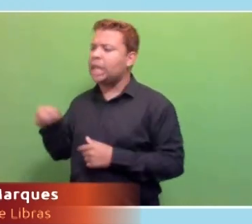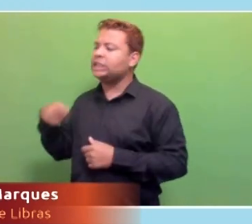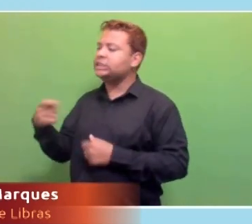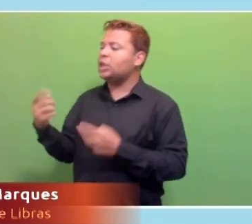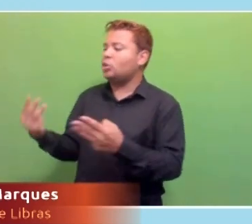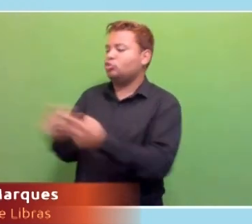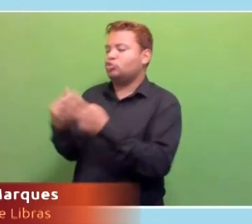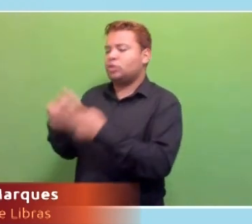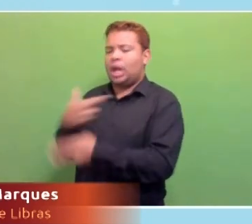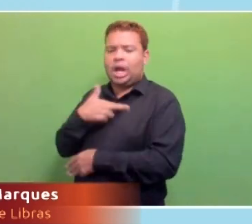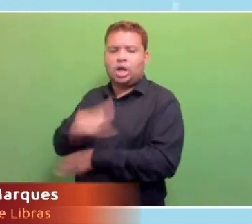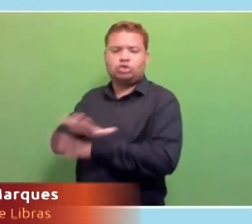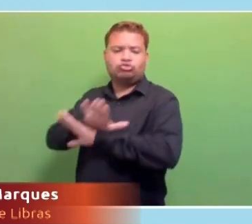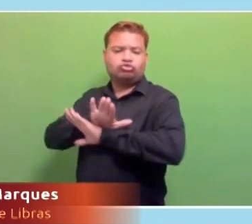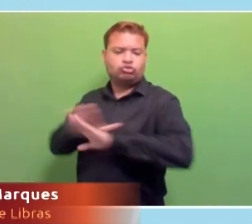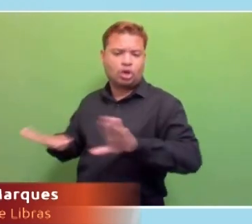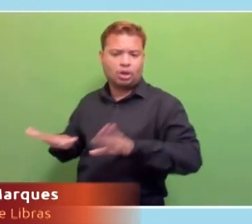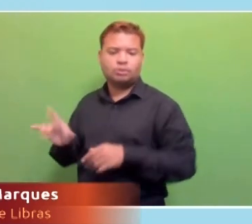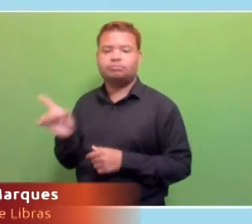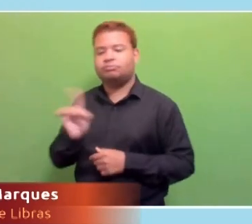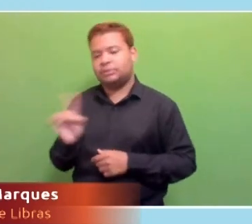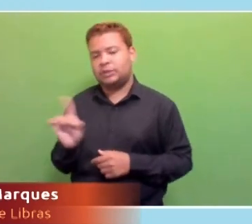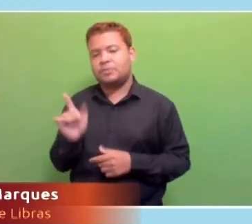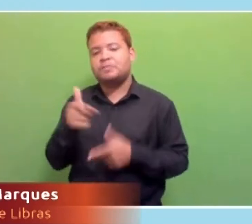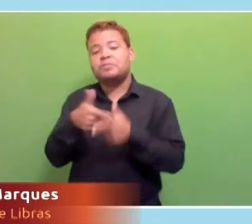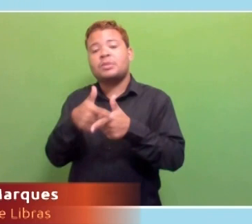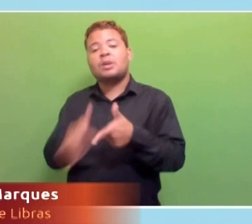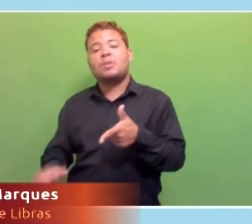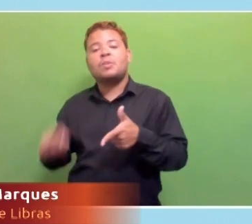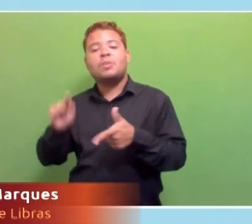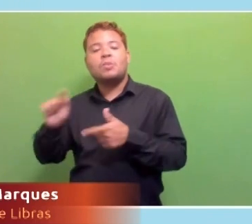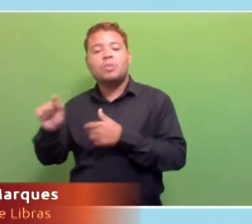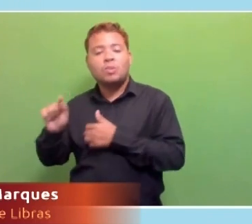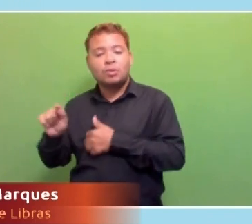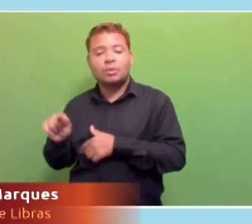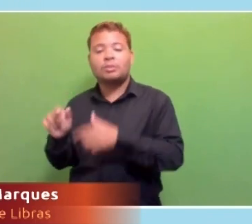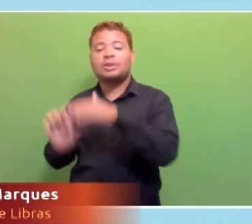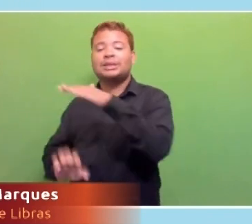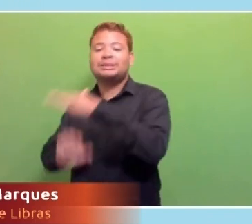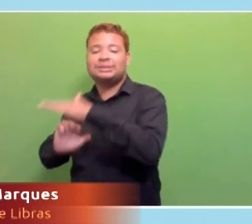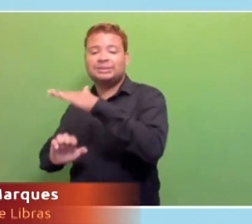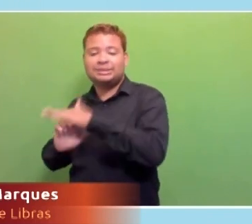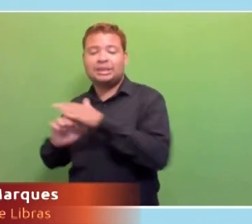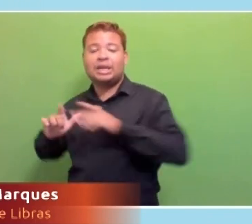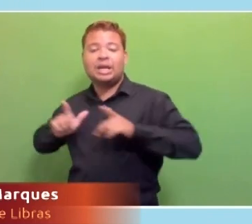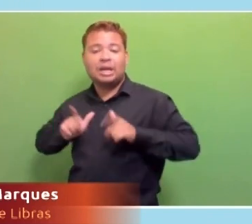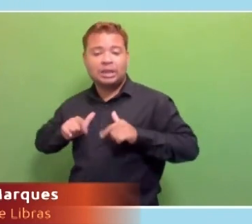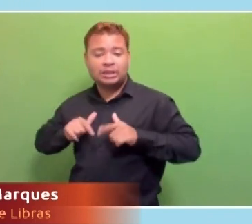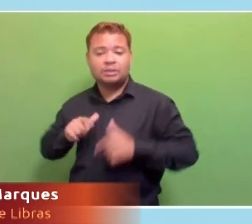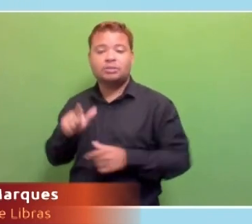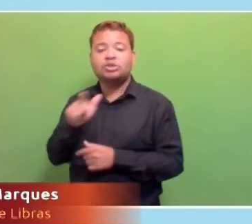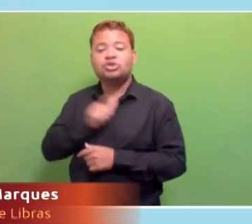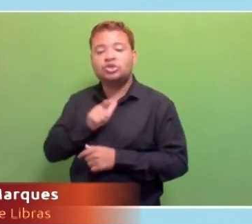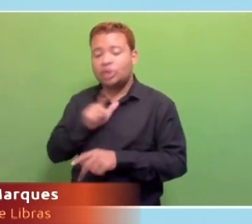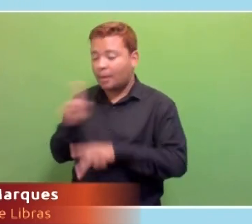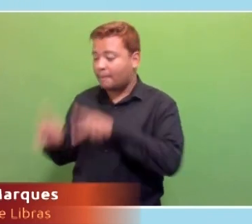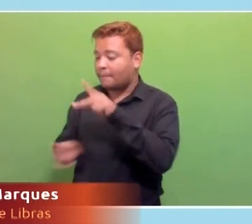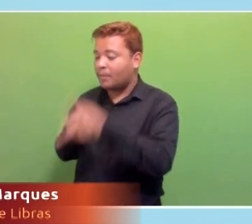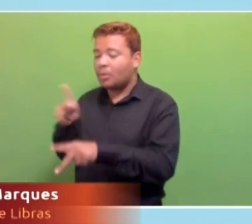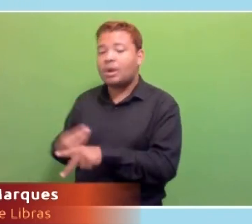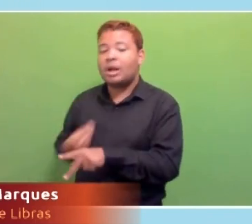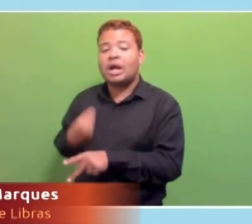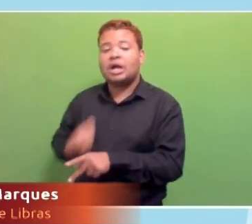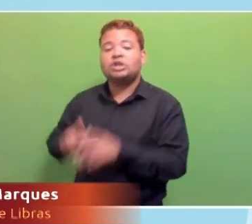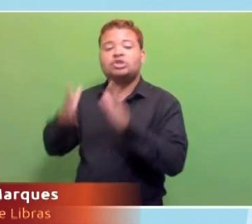O problema era que, lá onde ia surgir o Estado de Israel, tinha a população local, que era composta